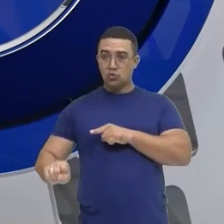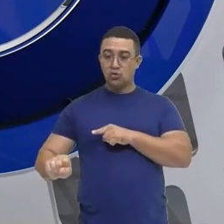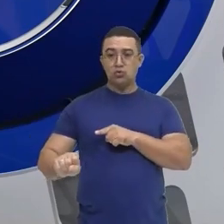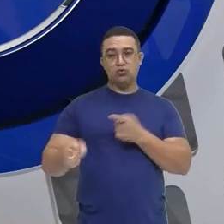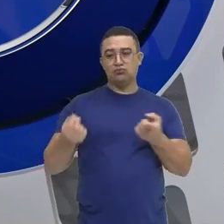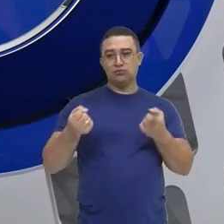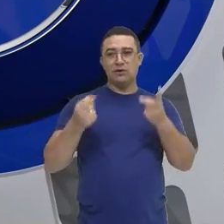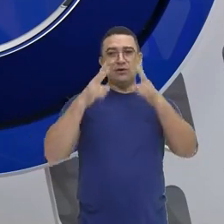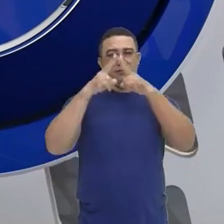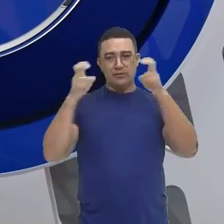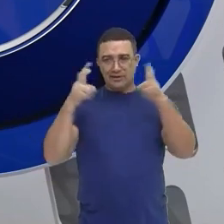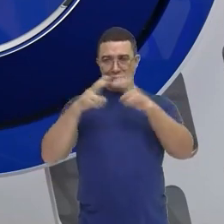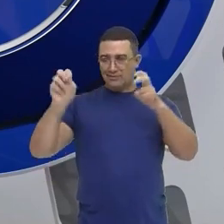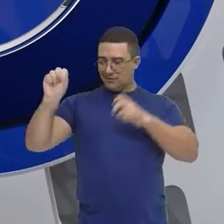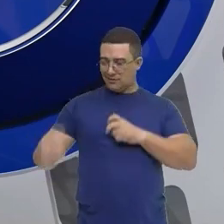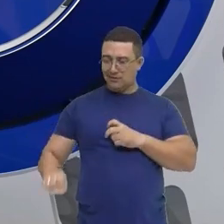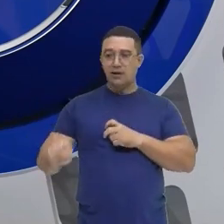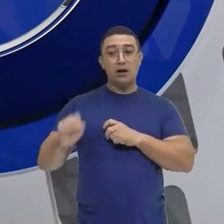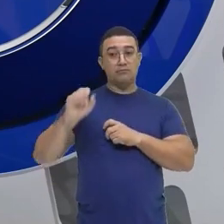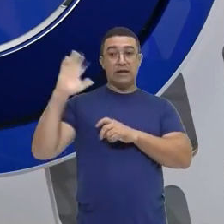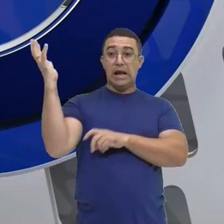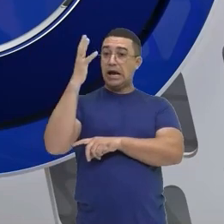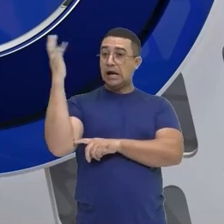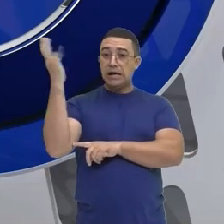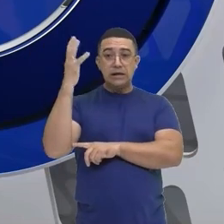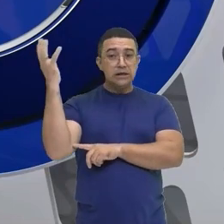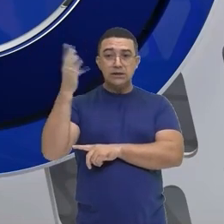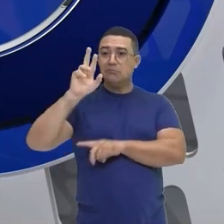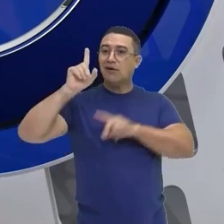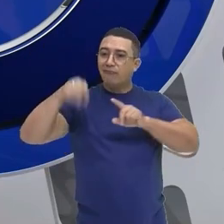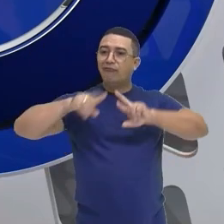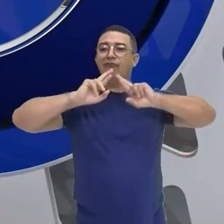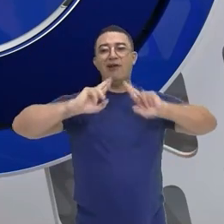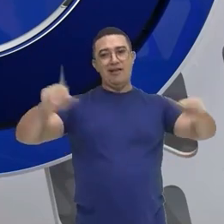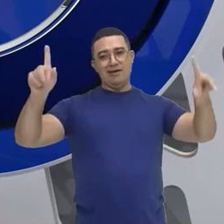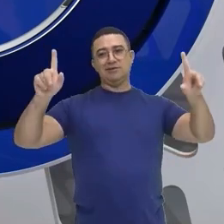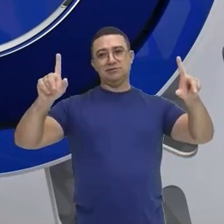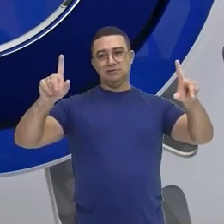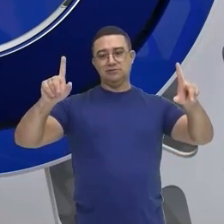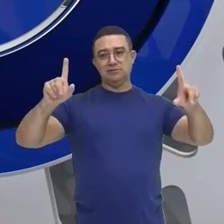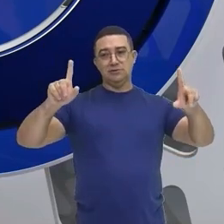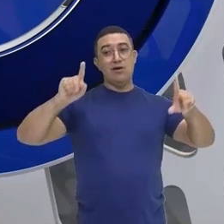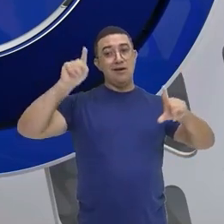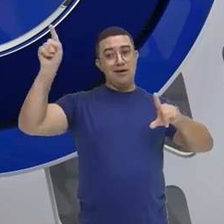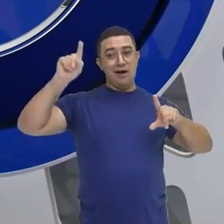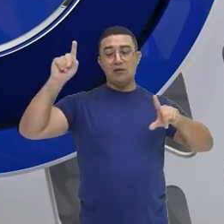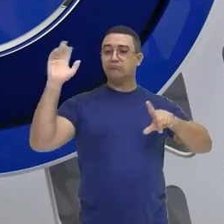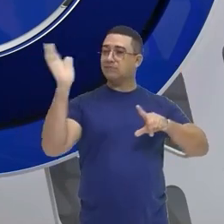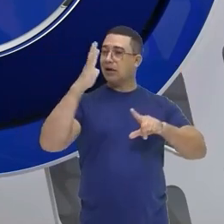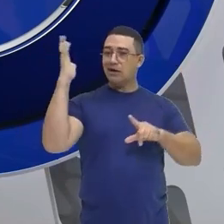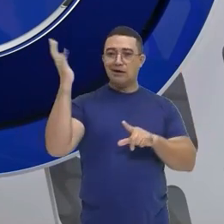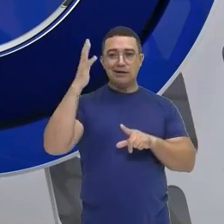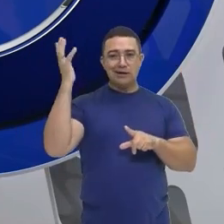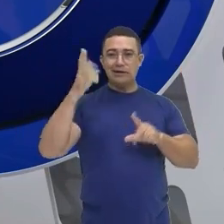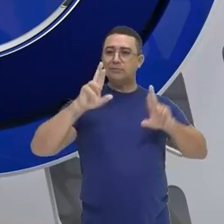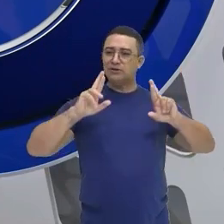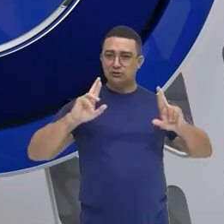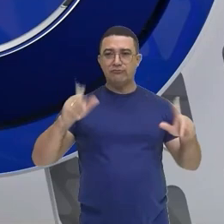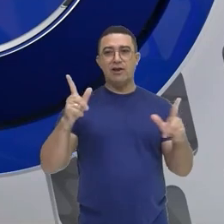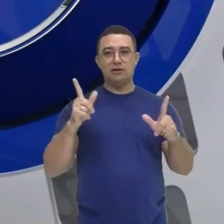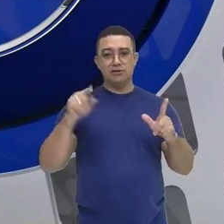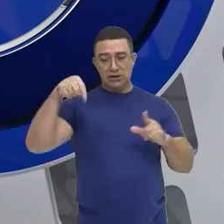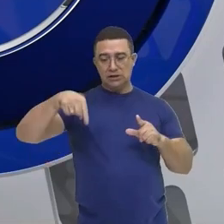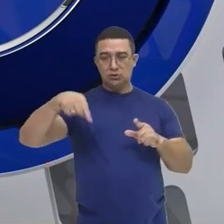Santa Catarina, o clima lá, ele já vai ser diferente. As condições atmosféricas, elas vão se diferenciar